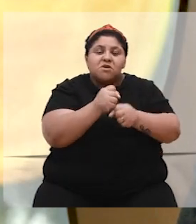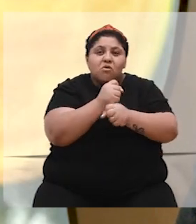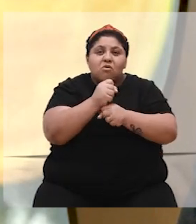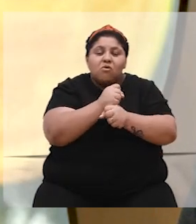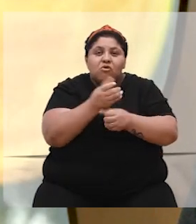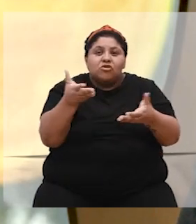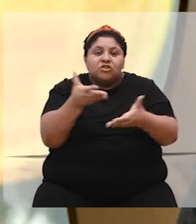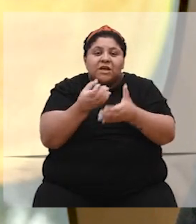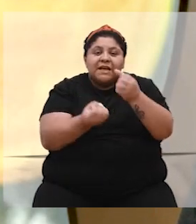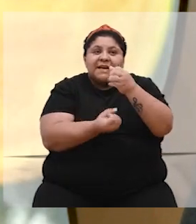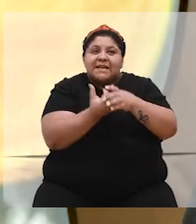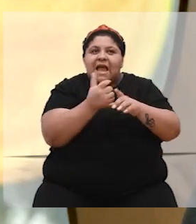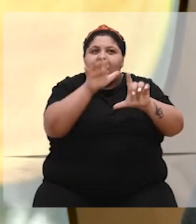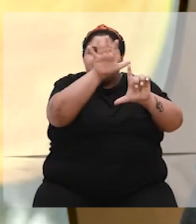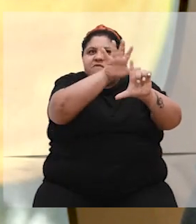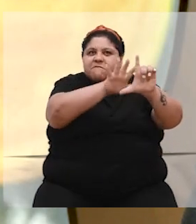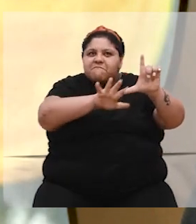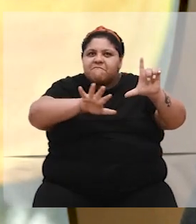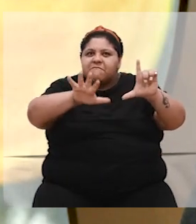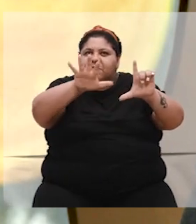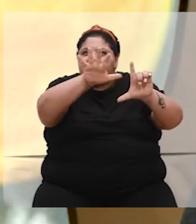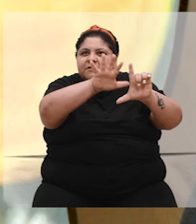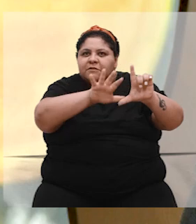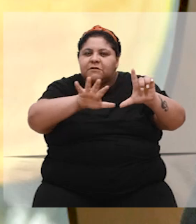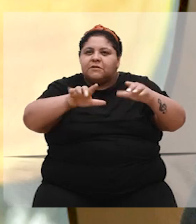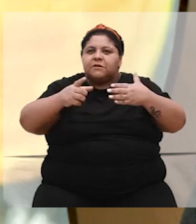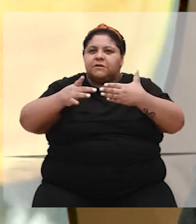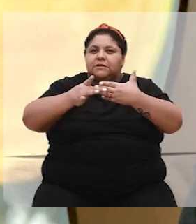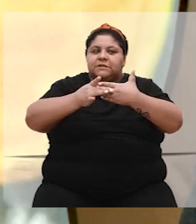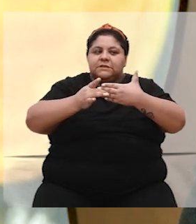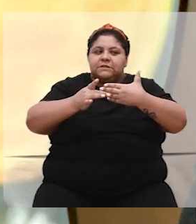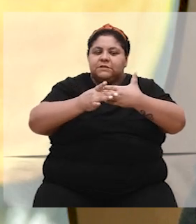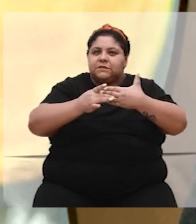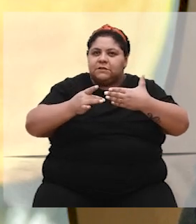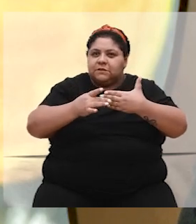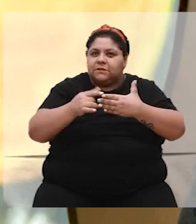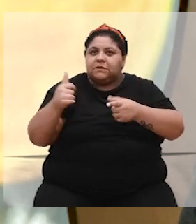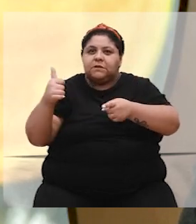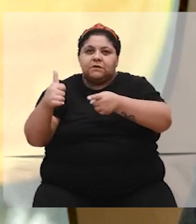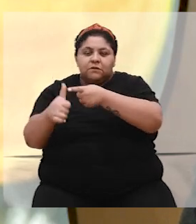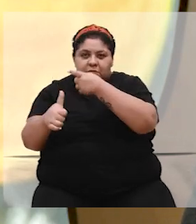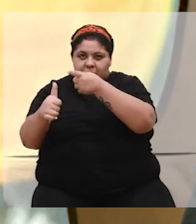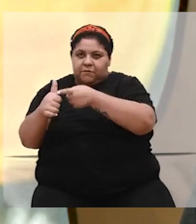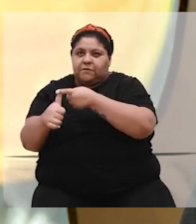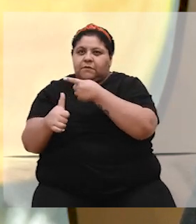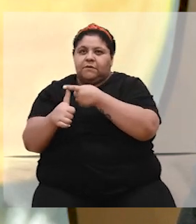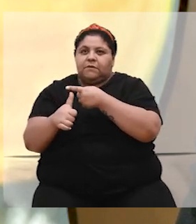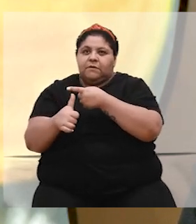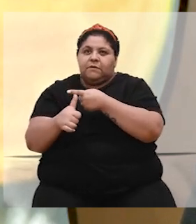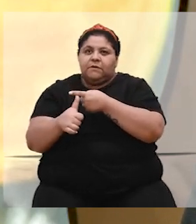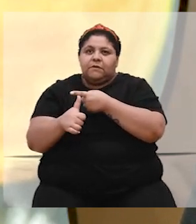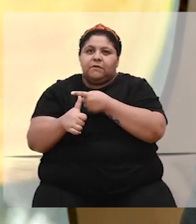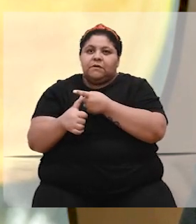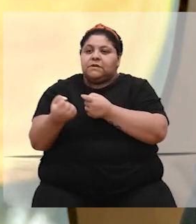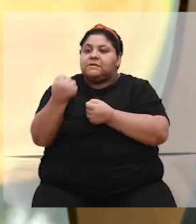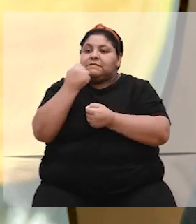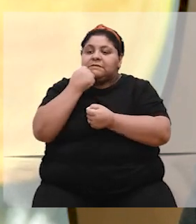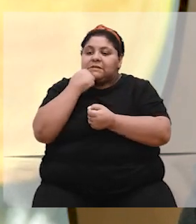produzia imagem, signos, primeiro cravados